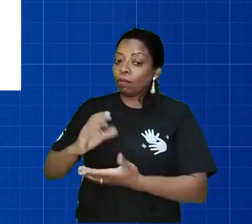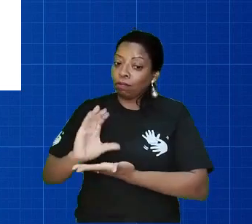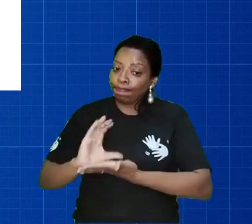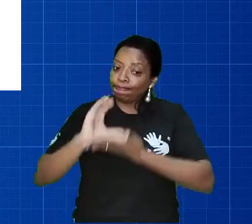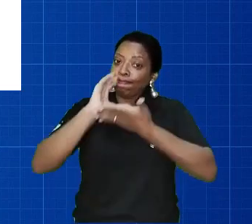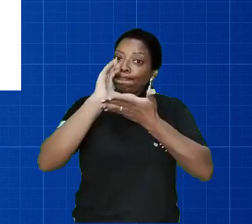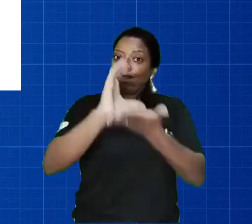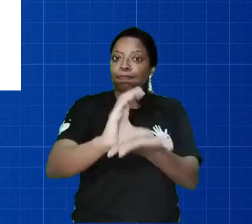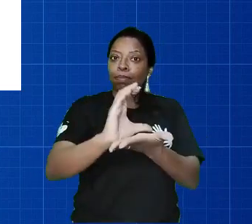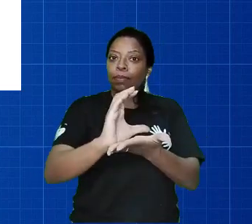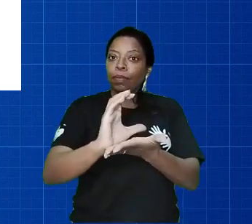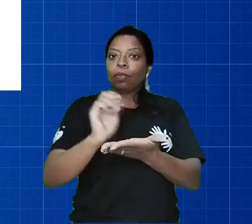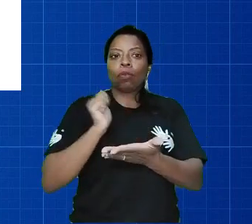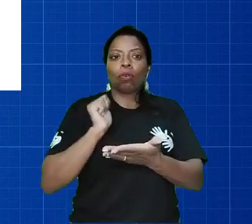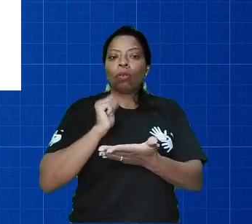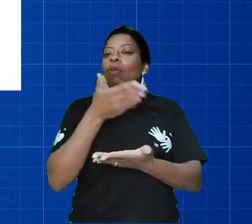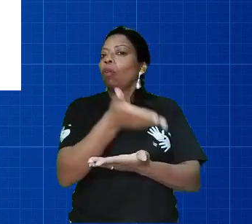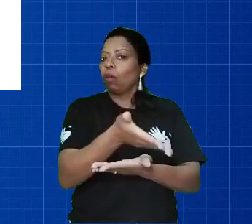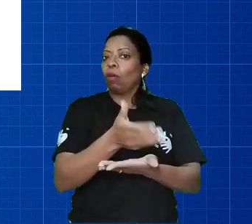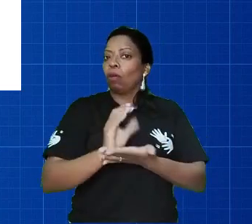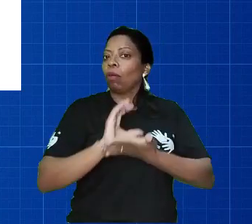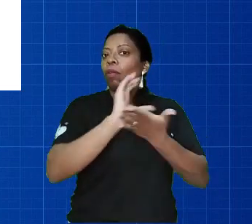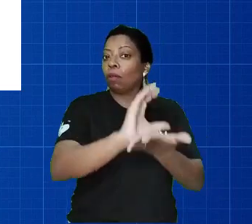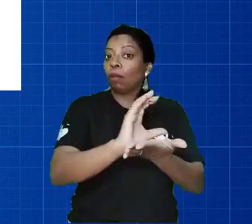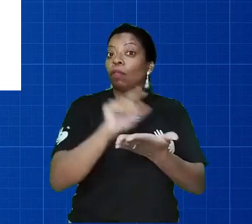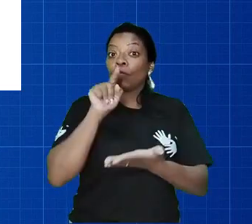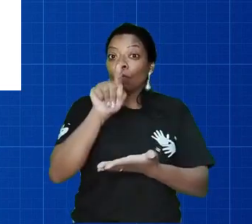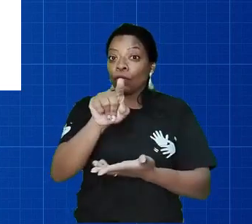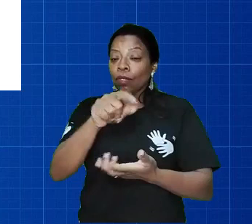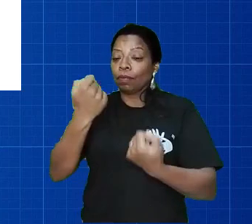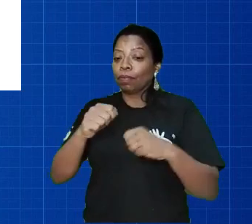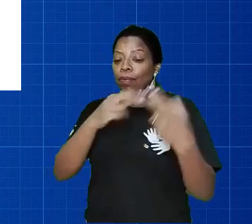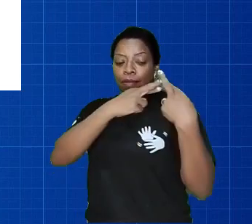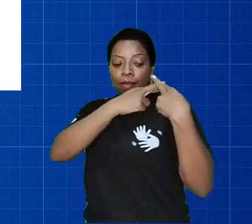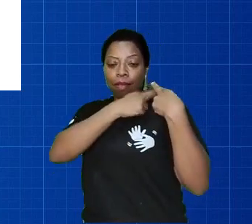grande responsabilidade dos gestores da unidade quanto à guarda